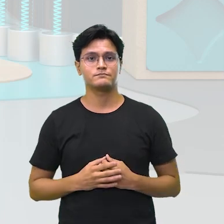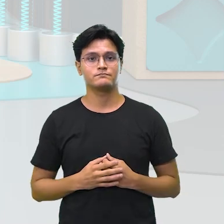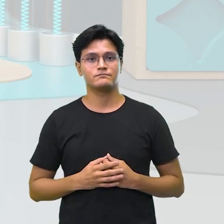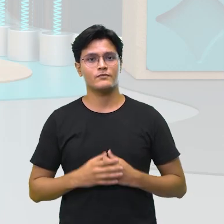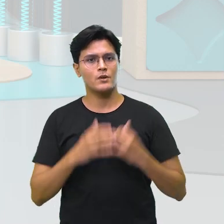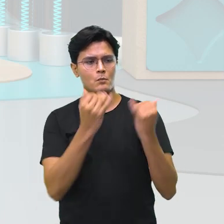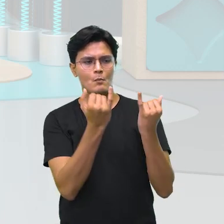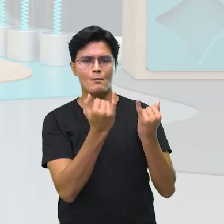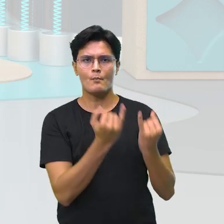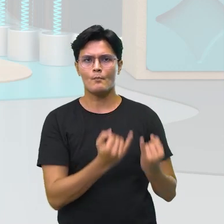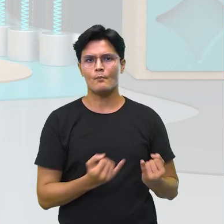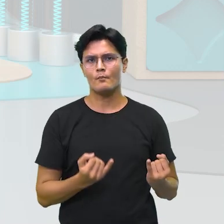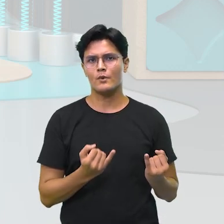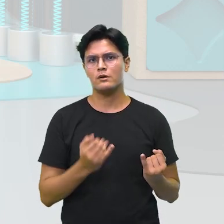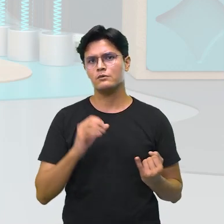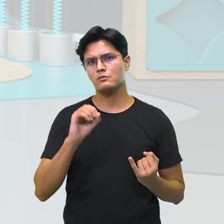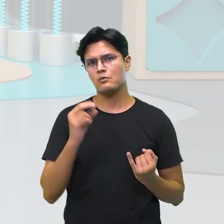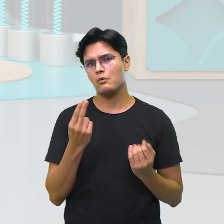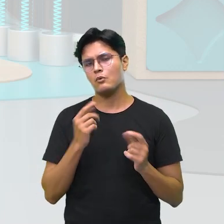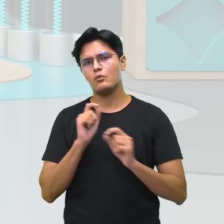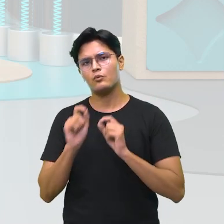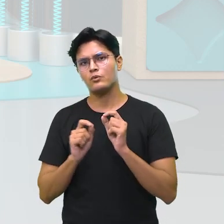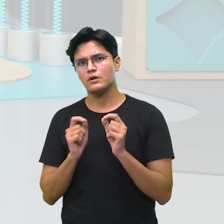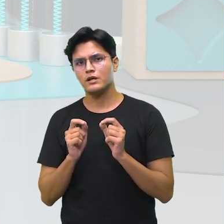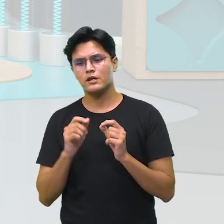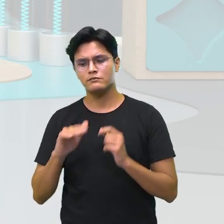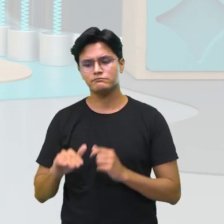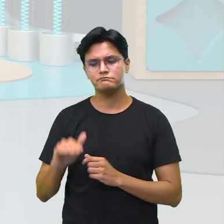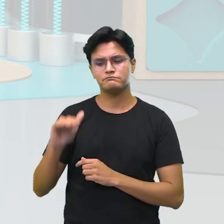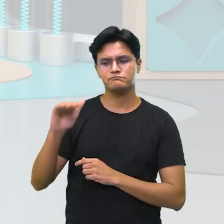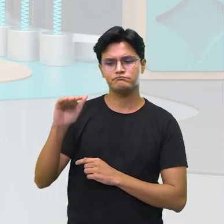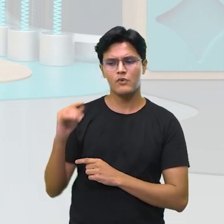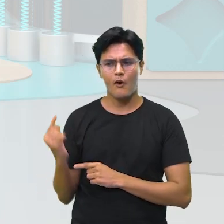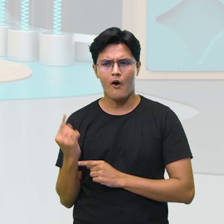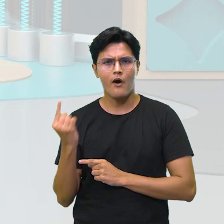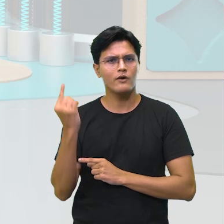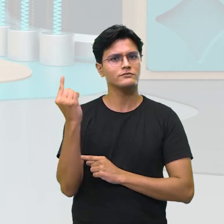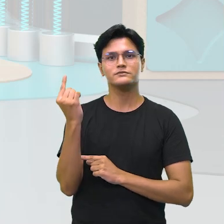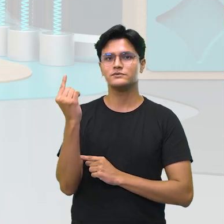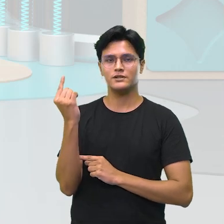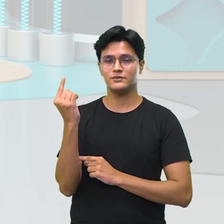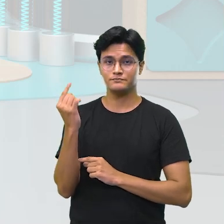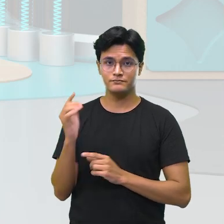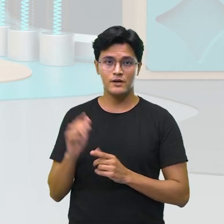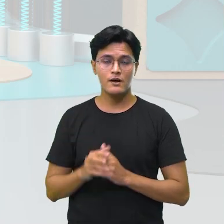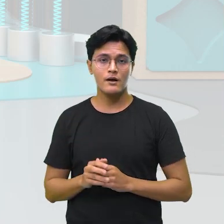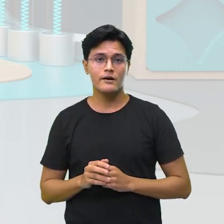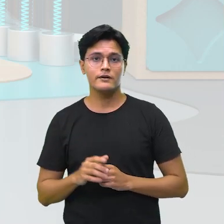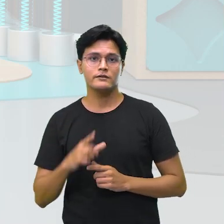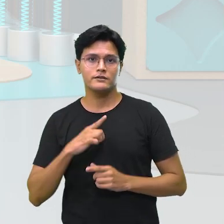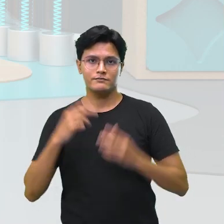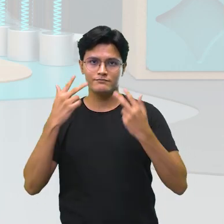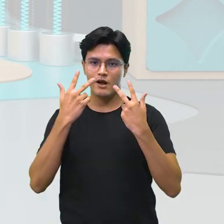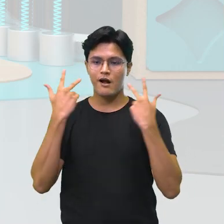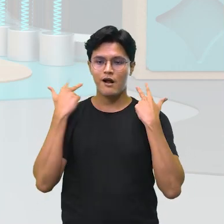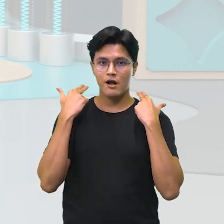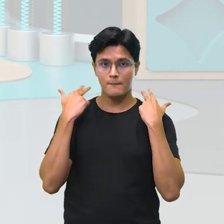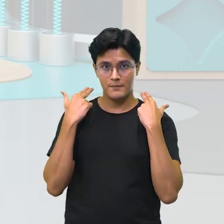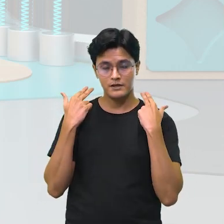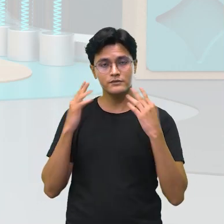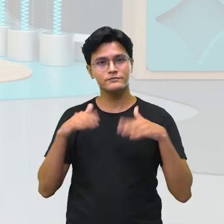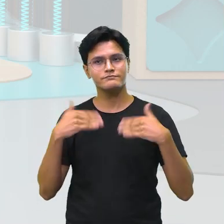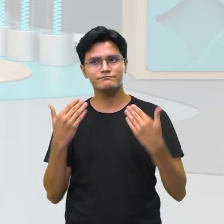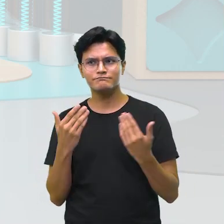magro, parecia assim ser mediano, né? Não era nem muito alto, nem muito baixo, era cabelo comprido. Menina, era a coisa mais linda desse casal. Fiquei apaixonada,